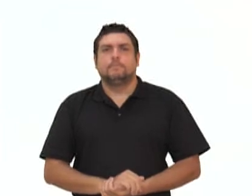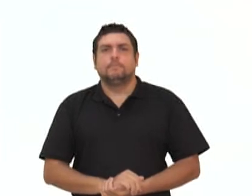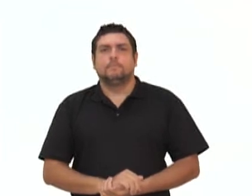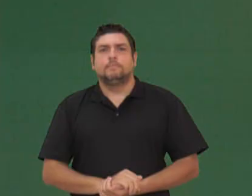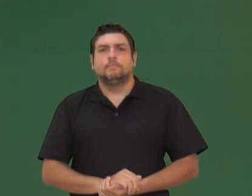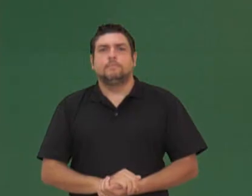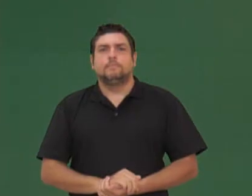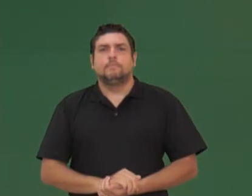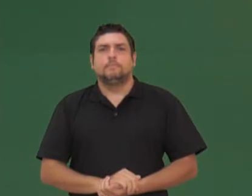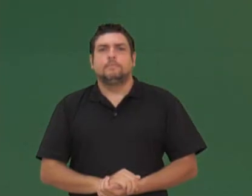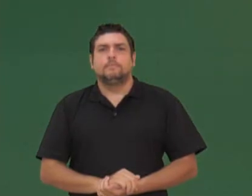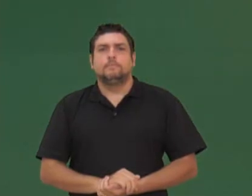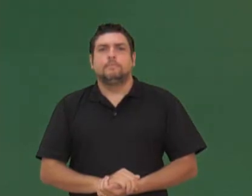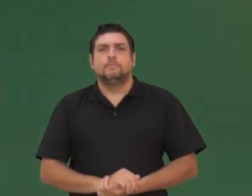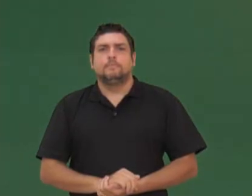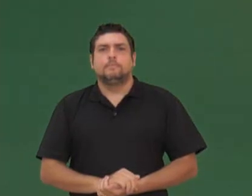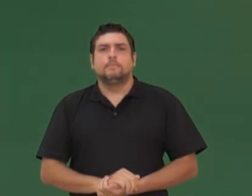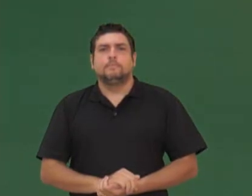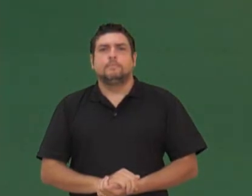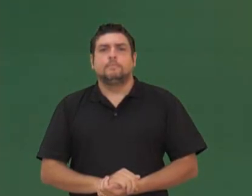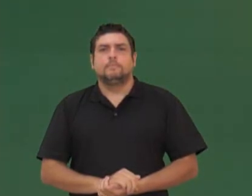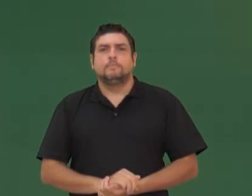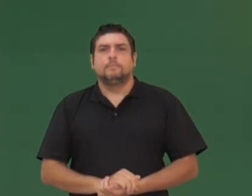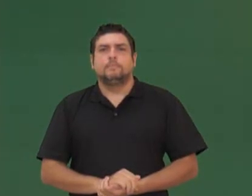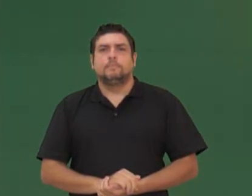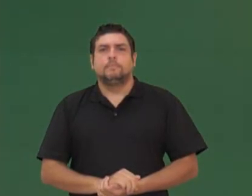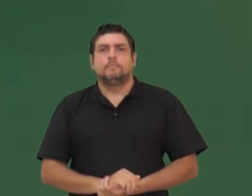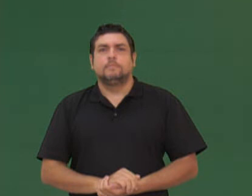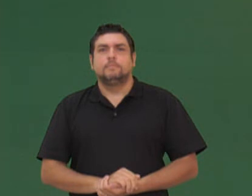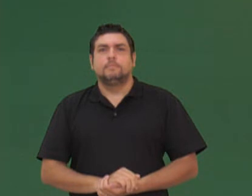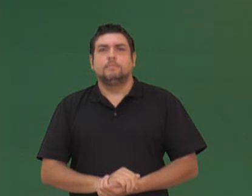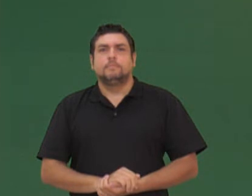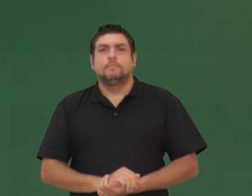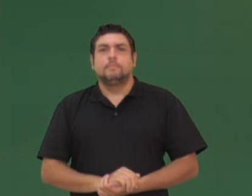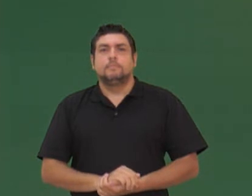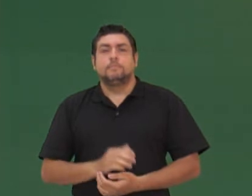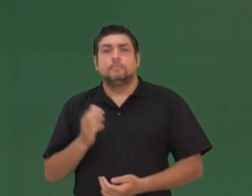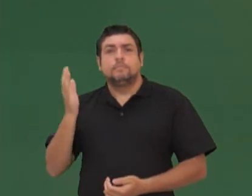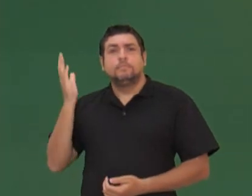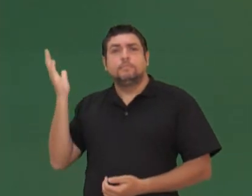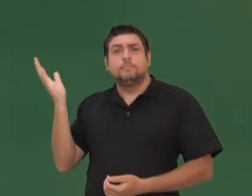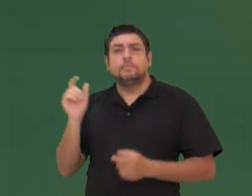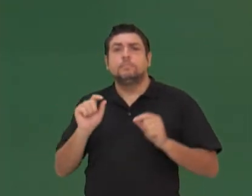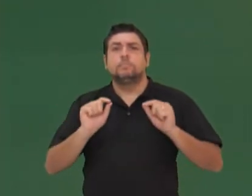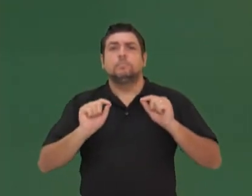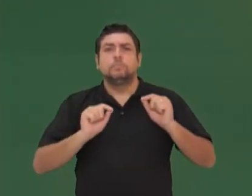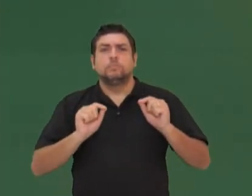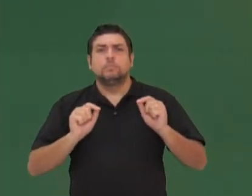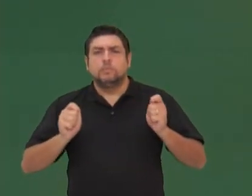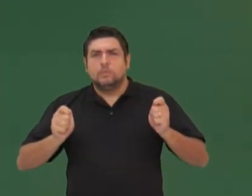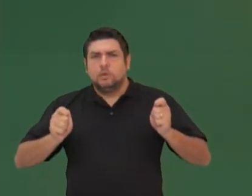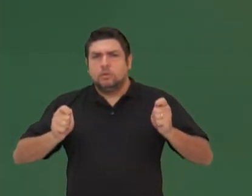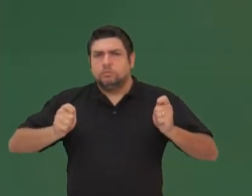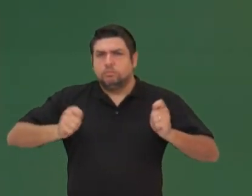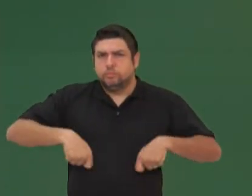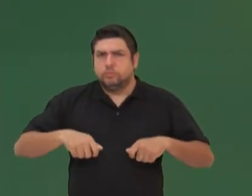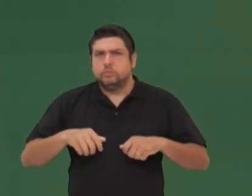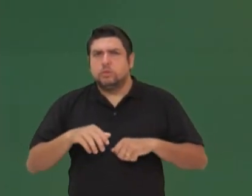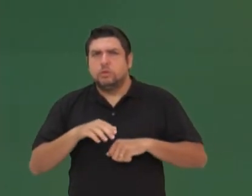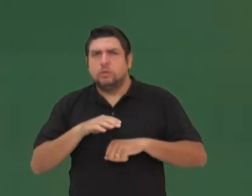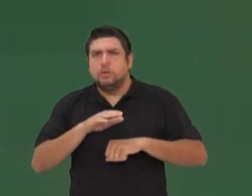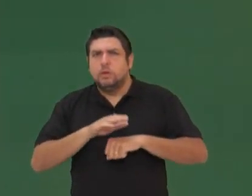Las vendiera ou vendiese hace años. É uma probabilidade. É provável que tenha tido mais obras e que elas